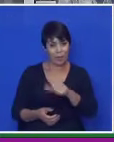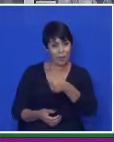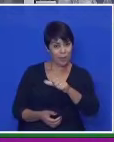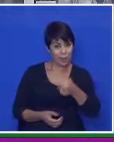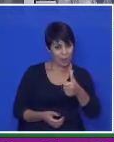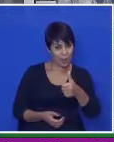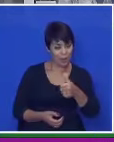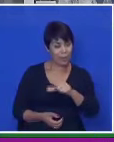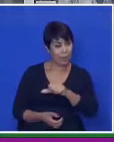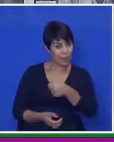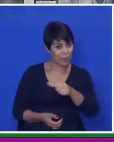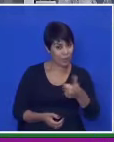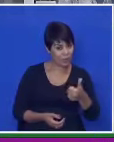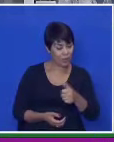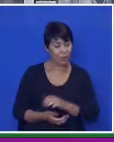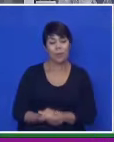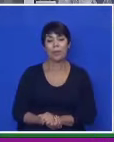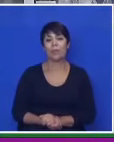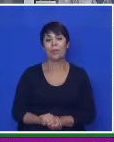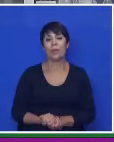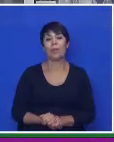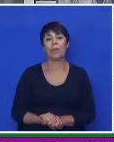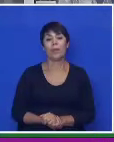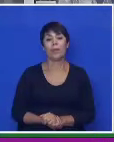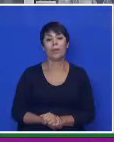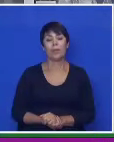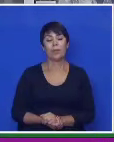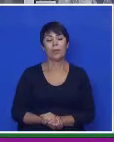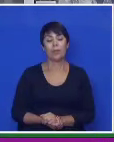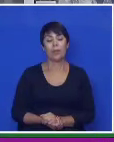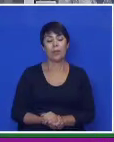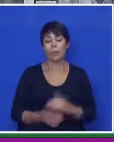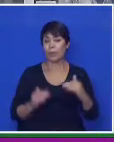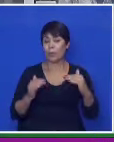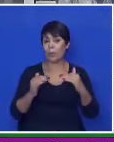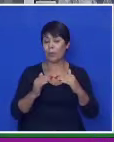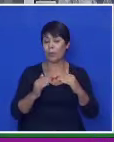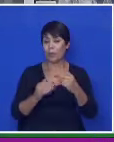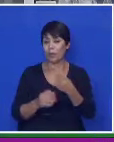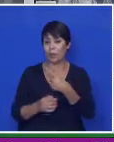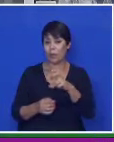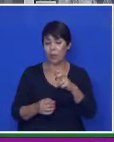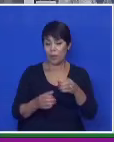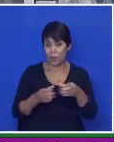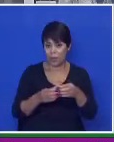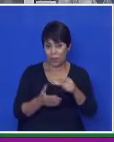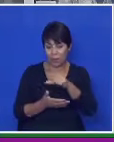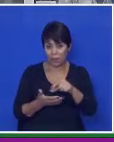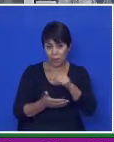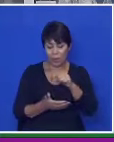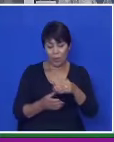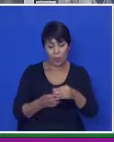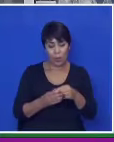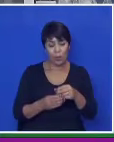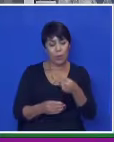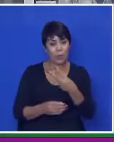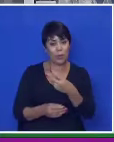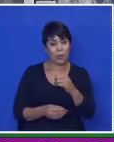número 11. Vermelha, 11. É hora de conferir as 15 dezenas sorteadas no